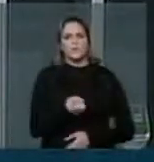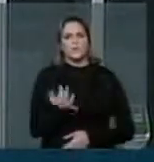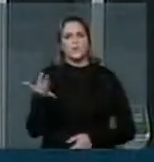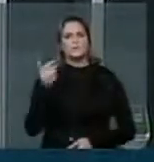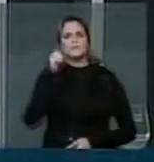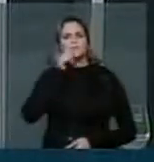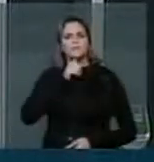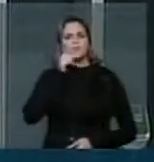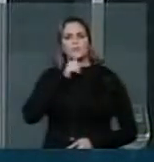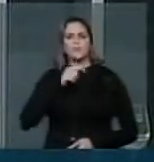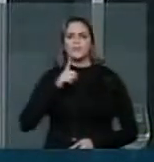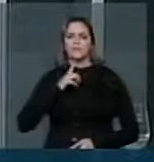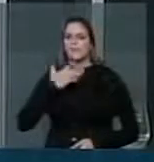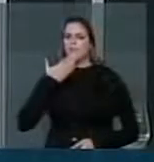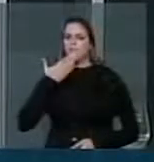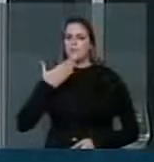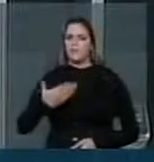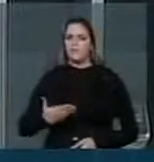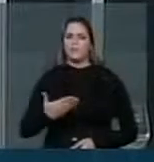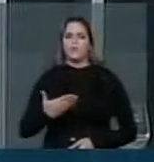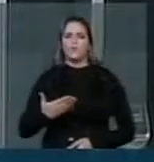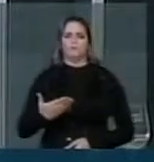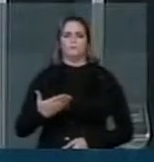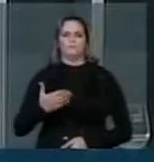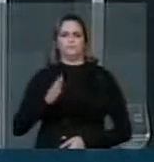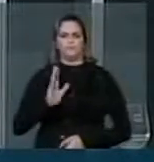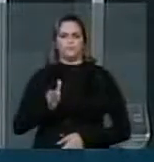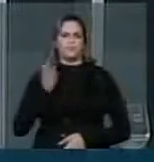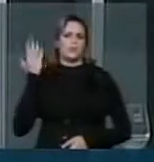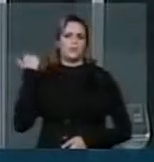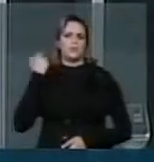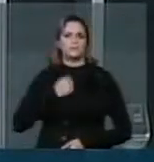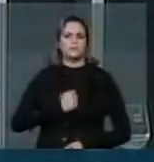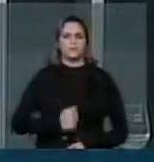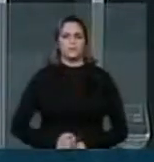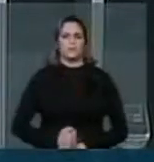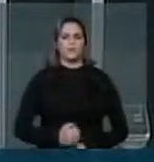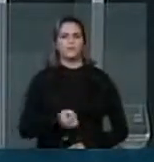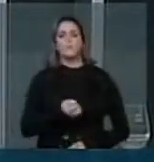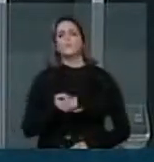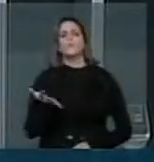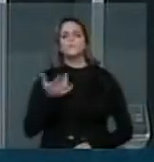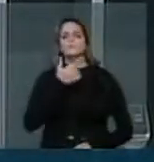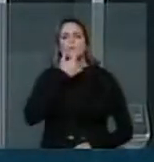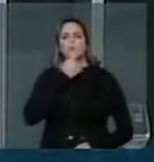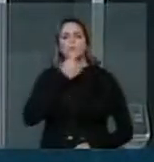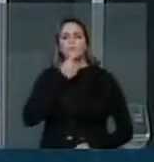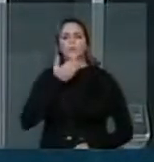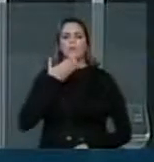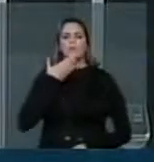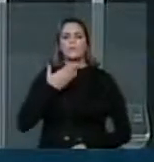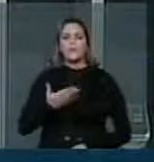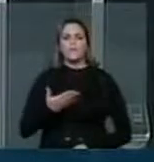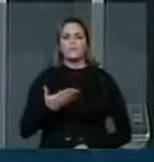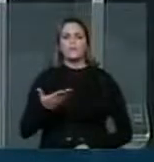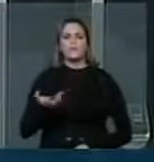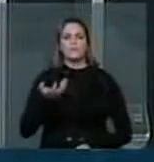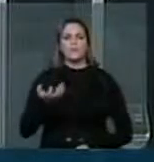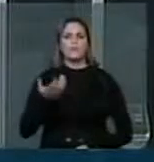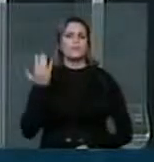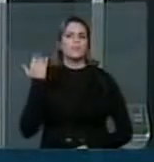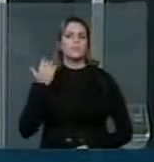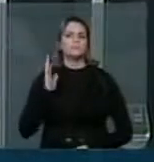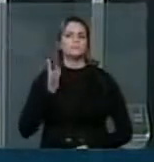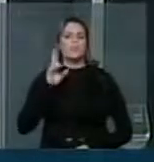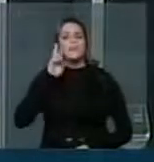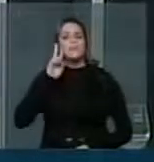a favor do aborto já abortaram. Quantos homens a favor do aborto acompanharam uma